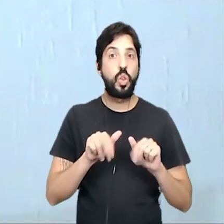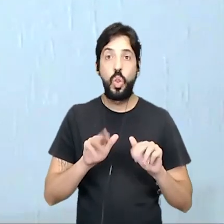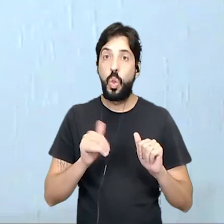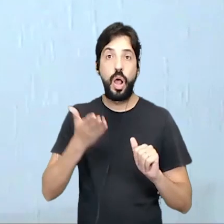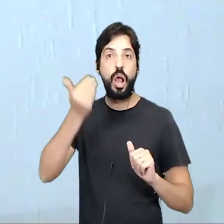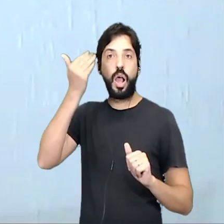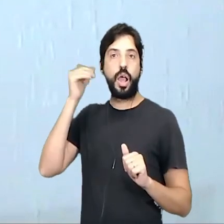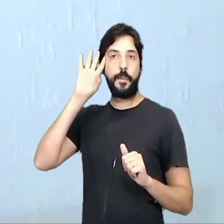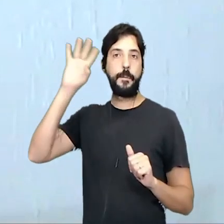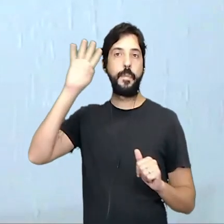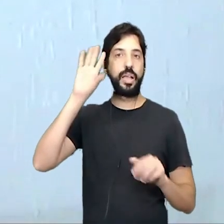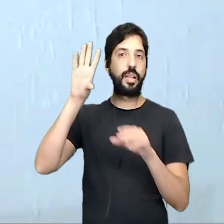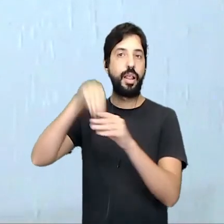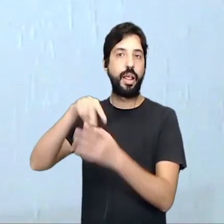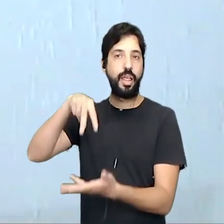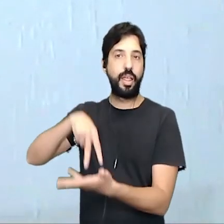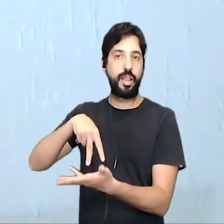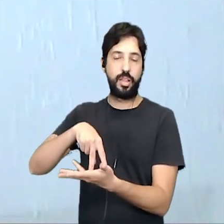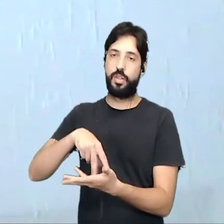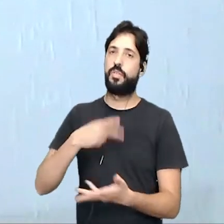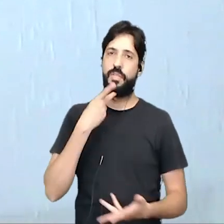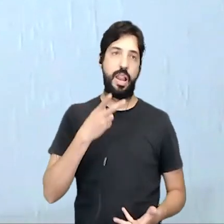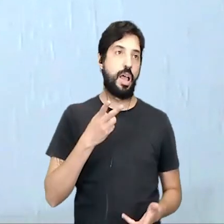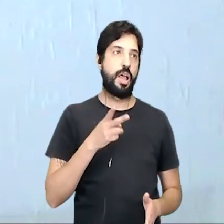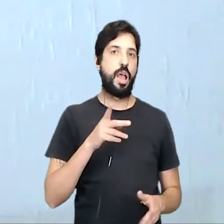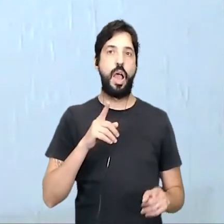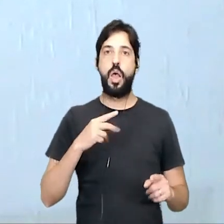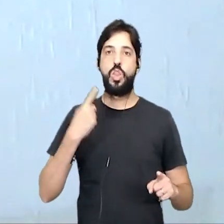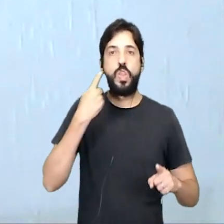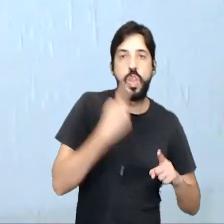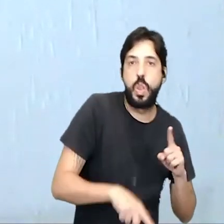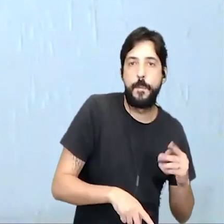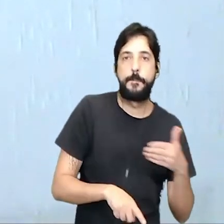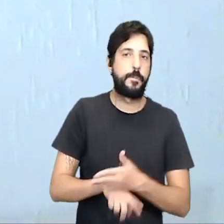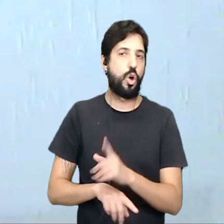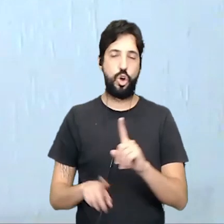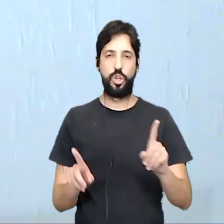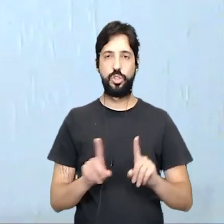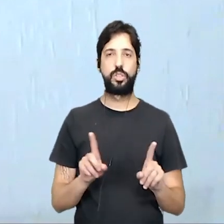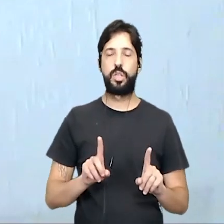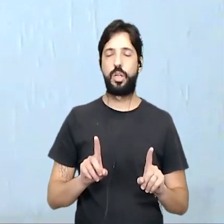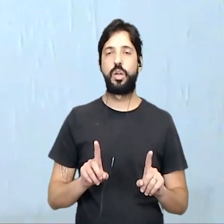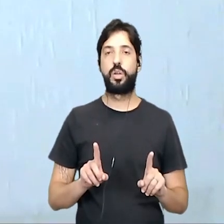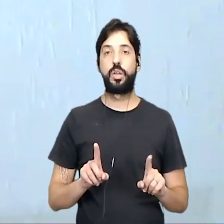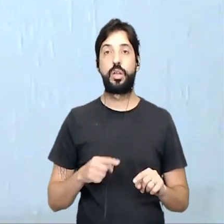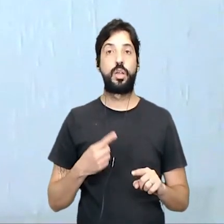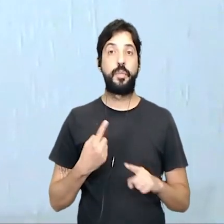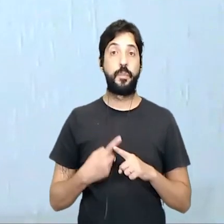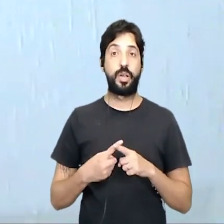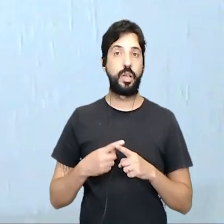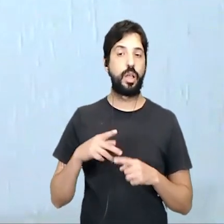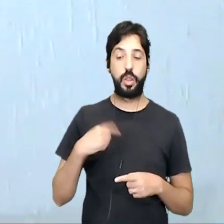povos indígenas nem se imaginavam lá. Não vou dizer aqui que a gente era impedido de ir